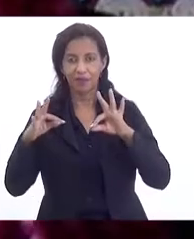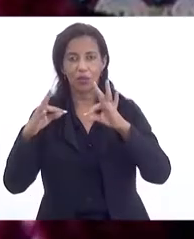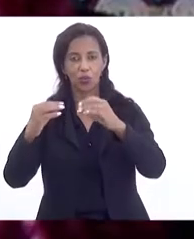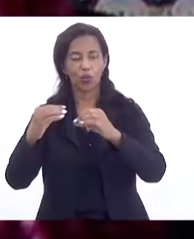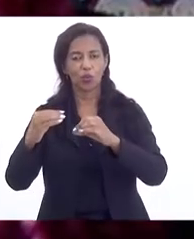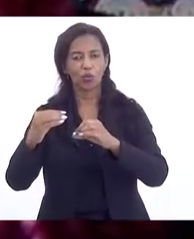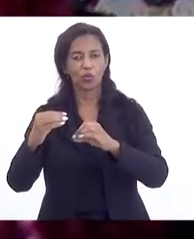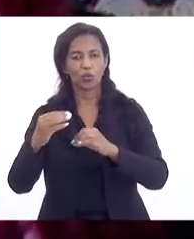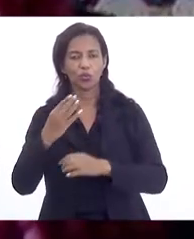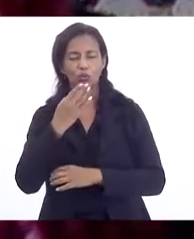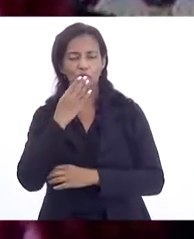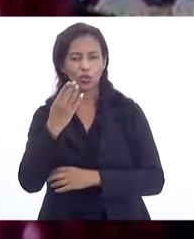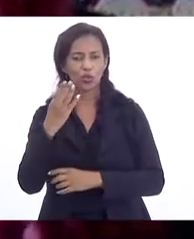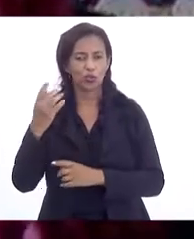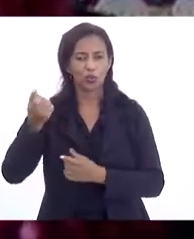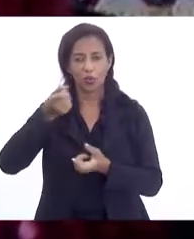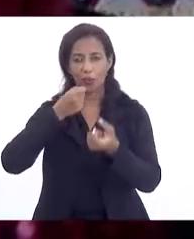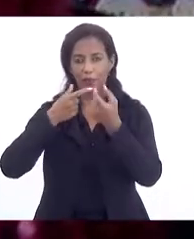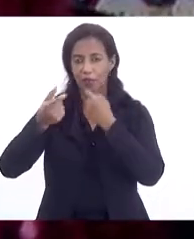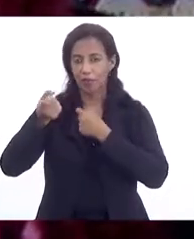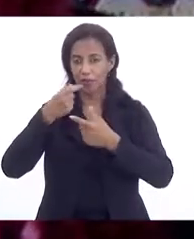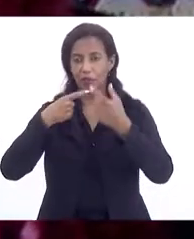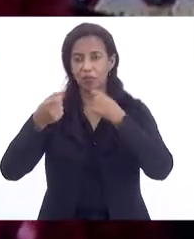de medicamentos também, né? Se tem